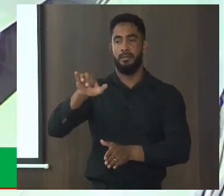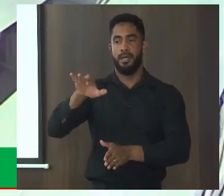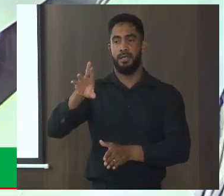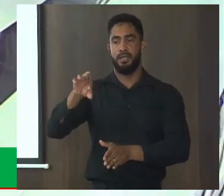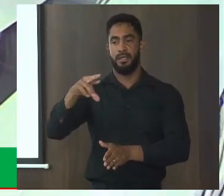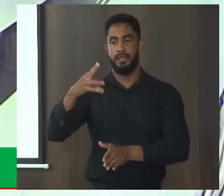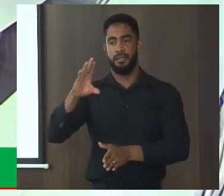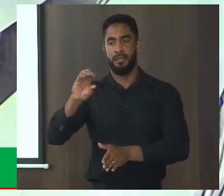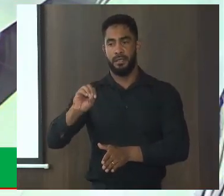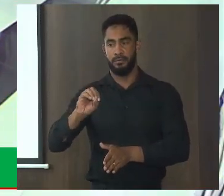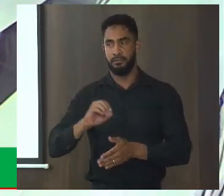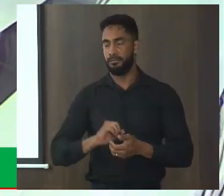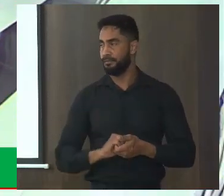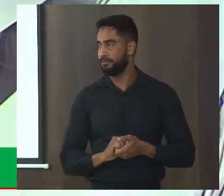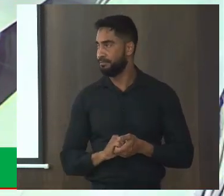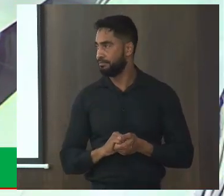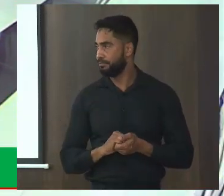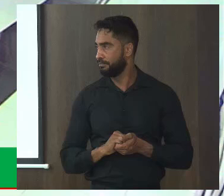Ok? Mais alguém?